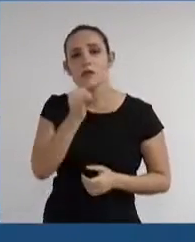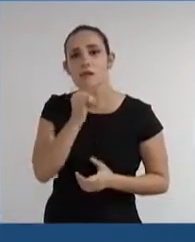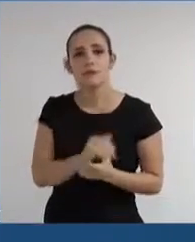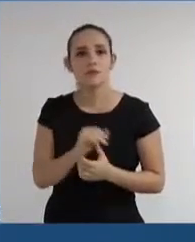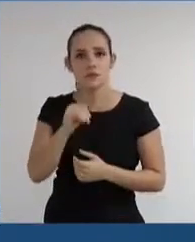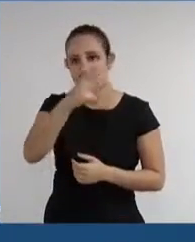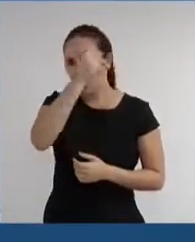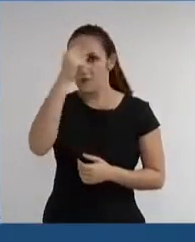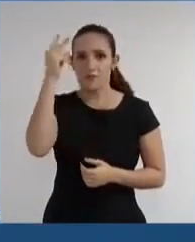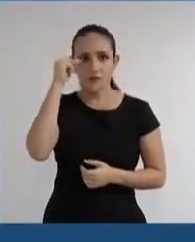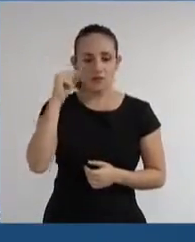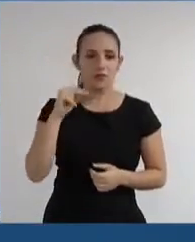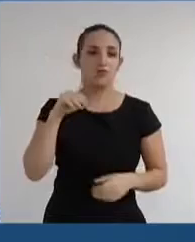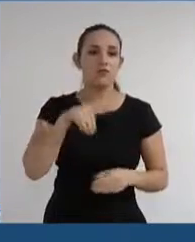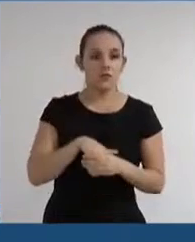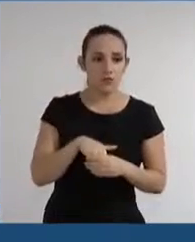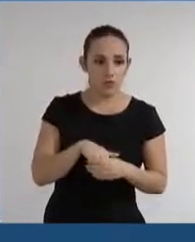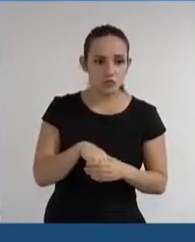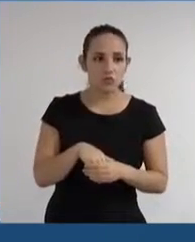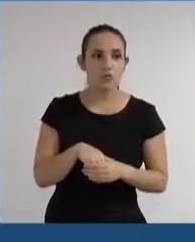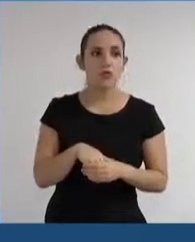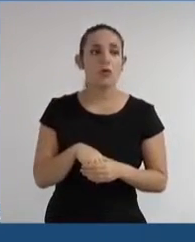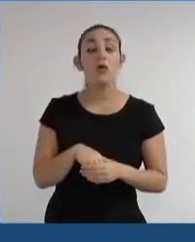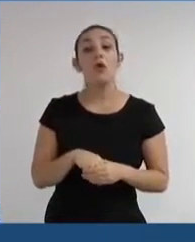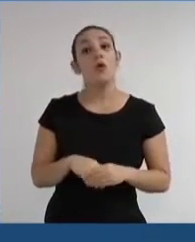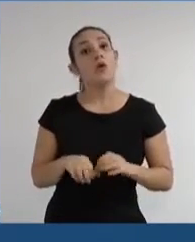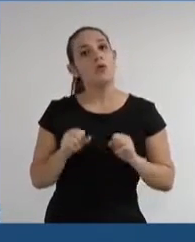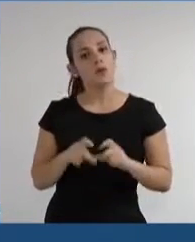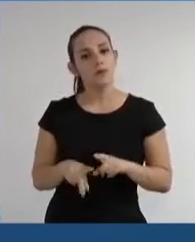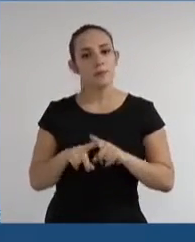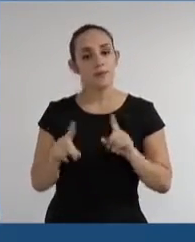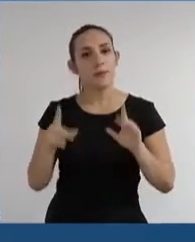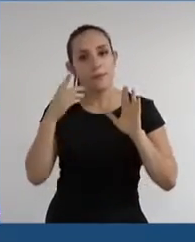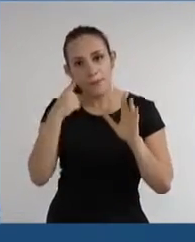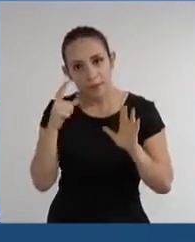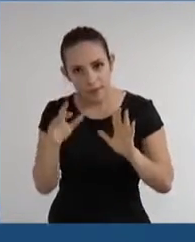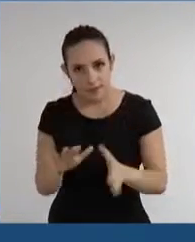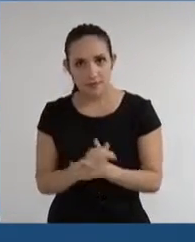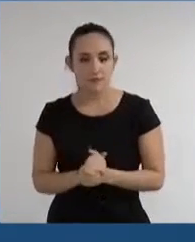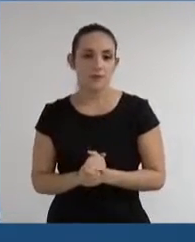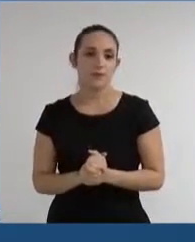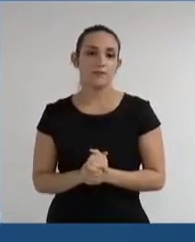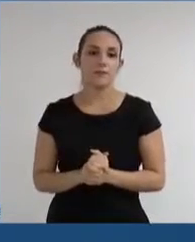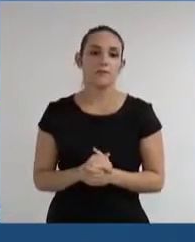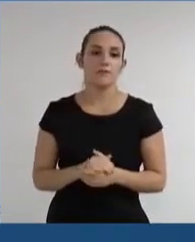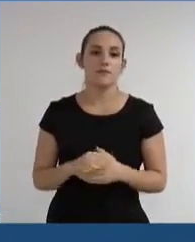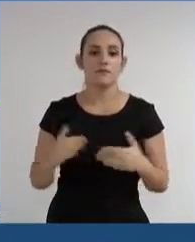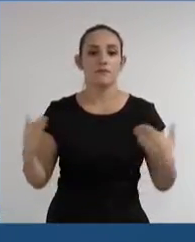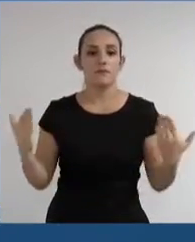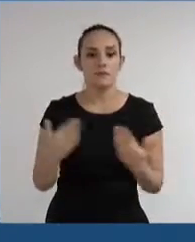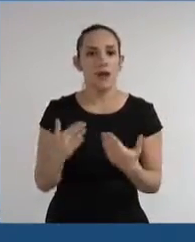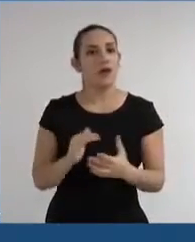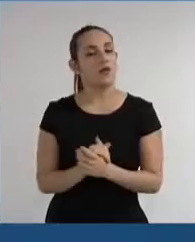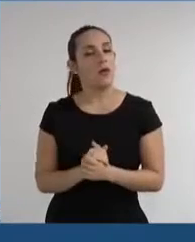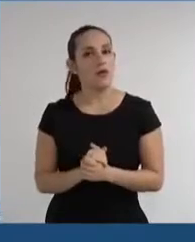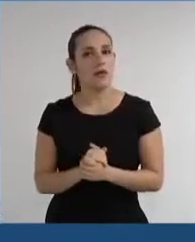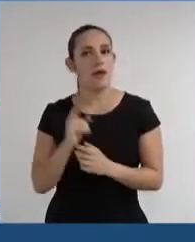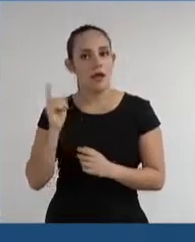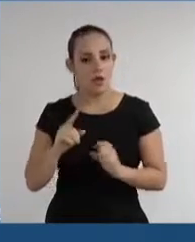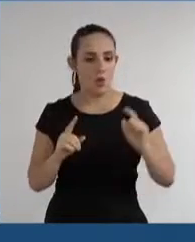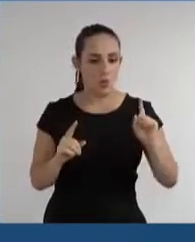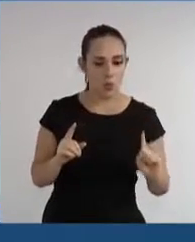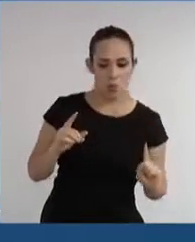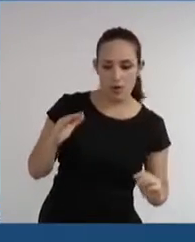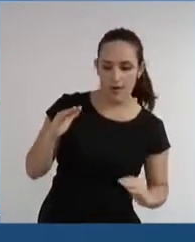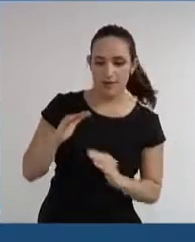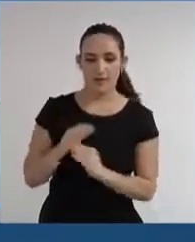colocar para votar para ter o mesmo índice, e aí está indo de 1 até 5, depende da região. Você não vai